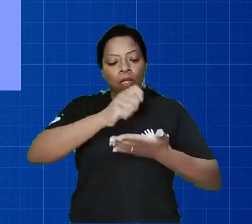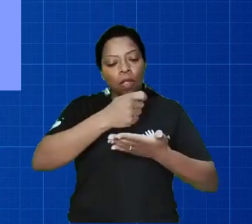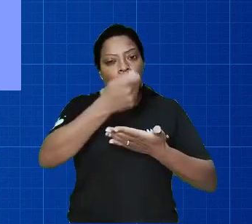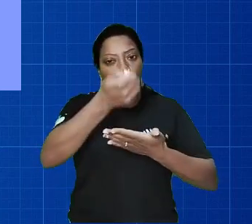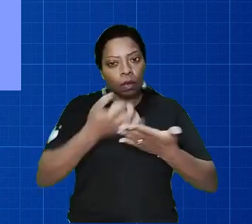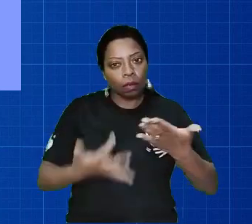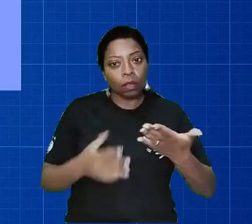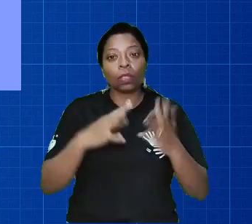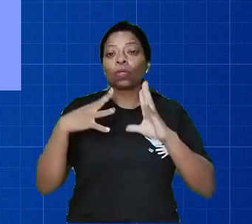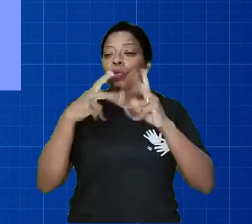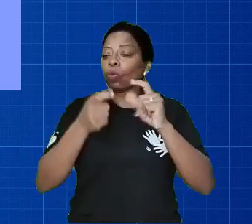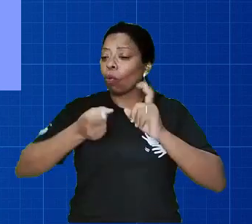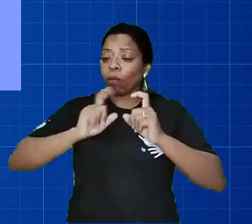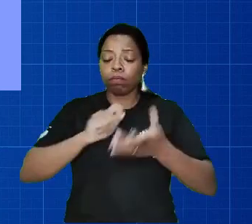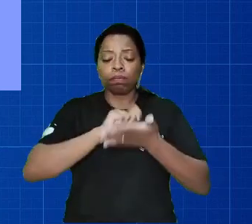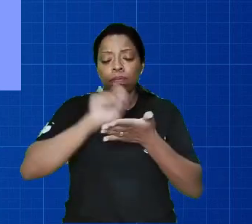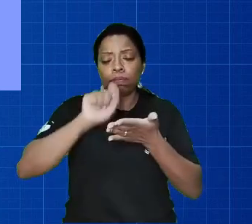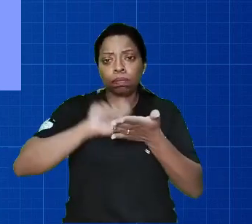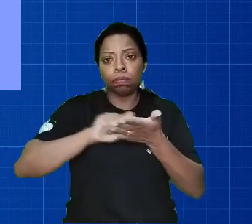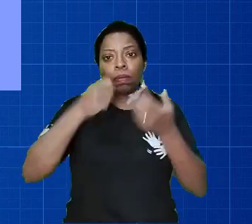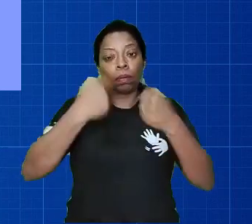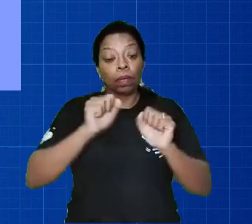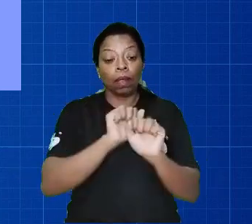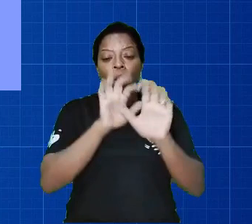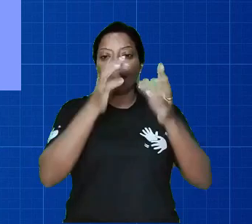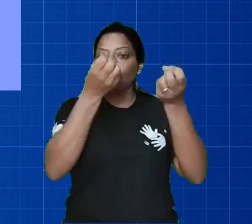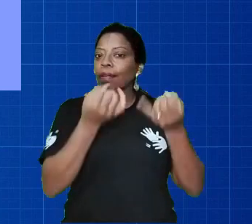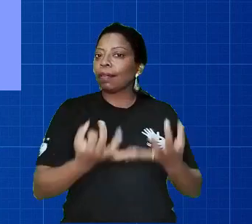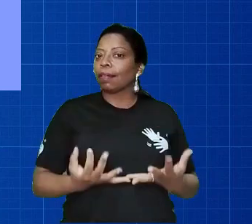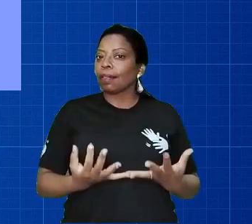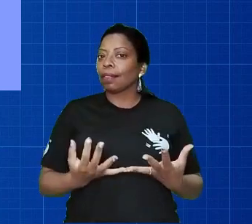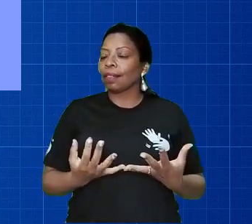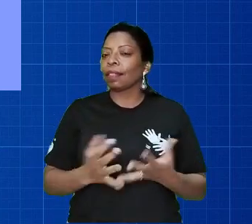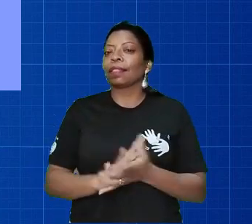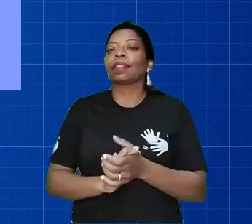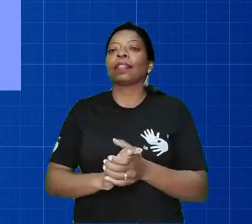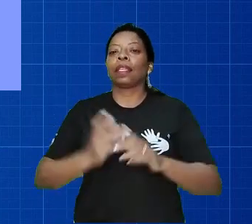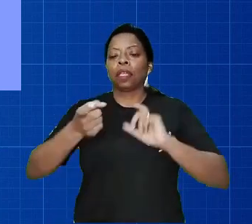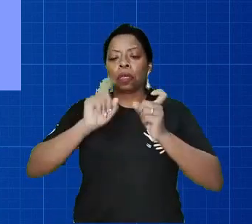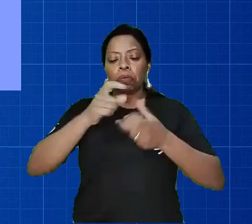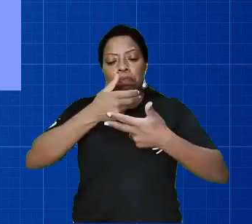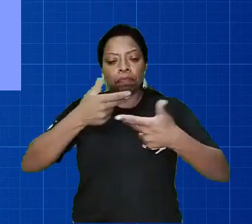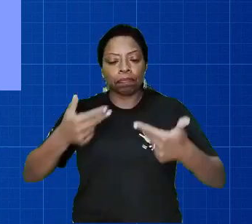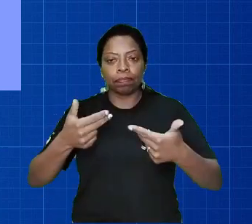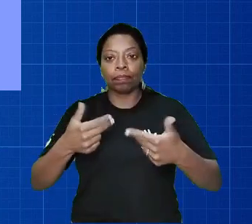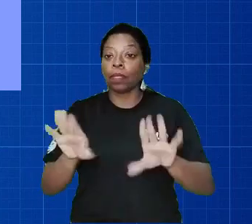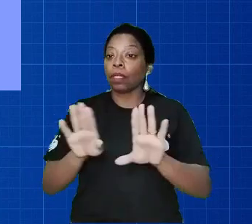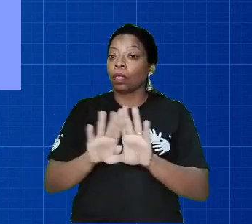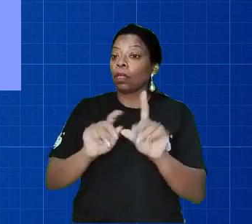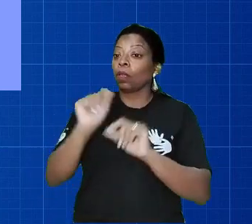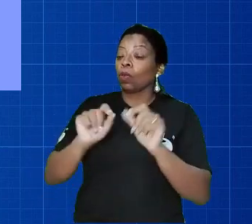extraordinárias e também as assembleias gerais. Já o livro caixa, ele será utilizado